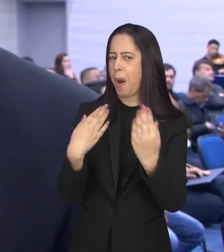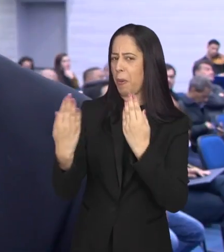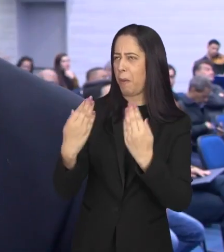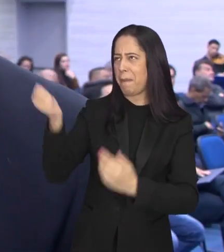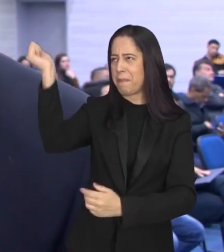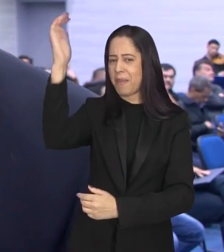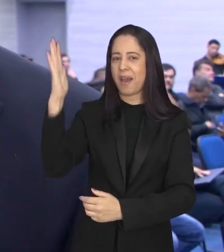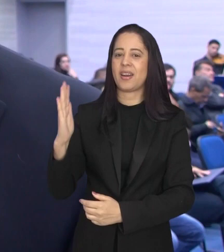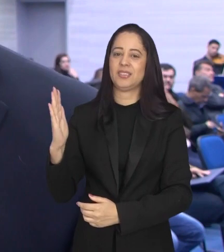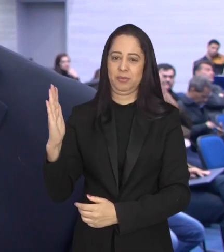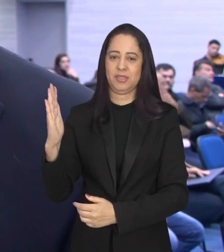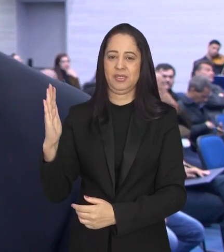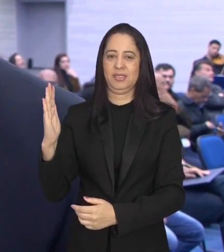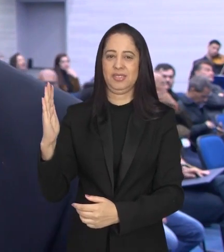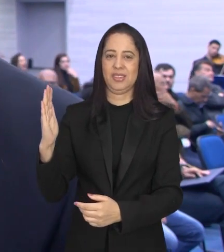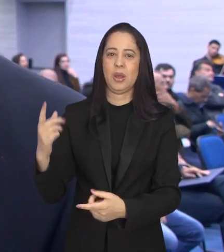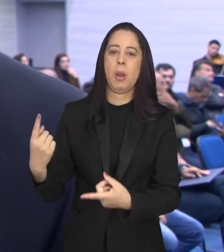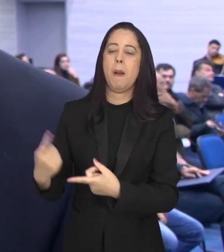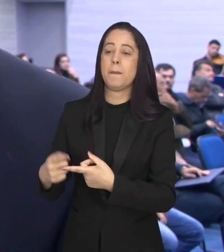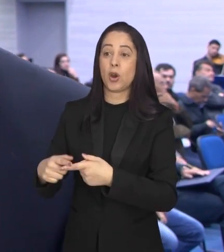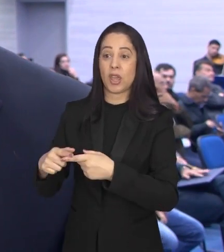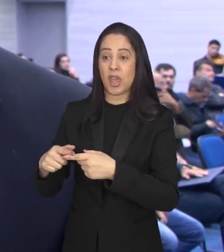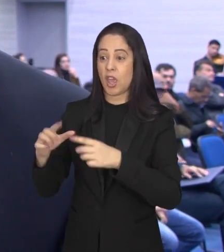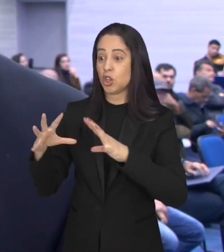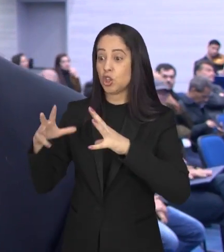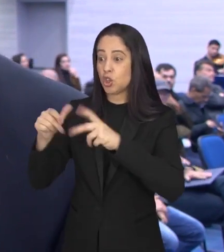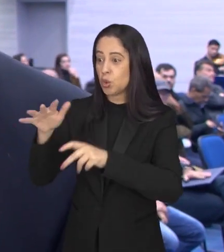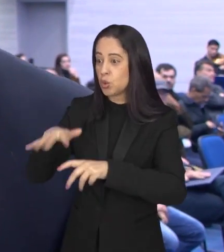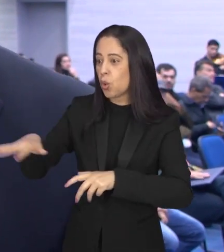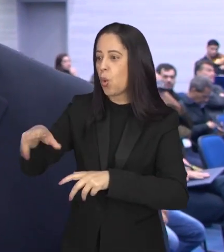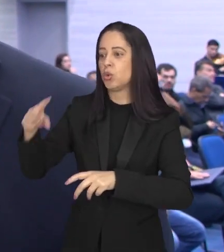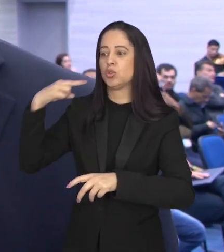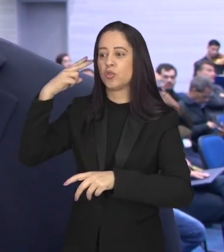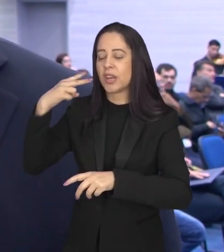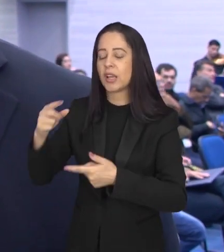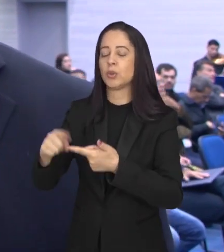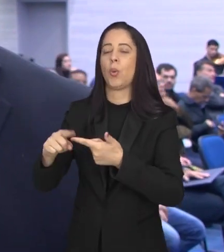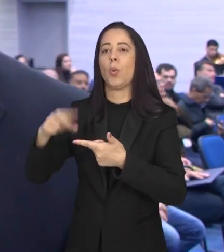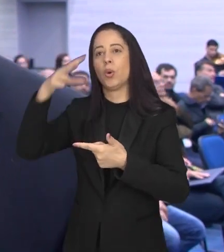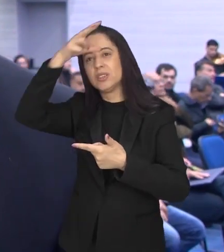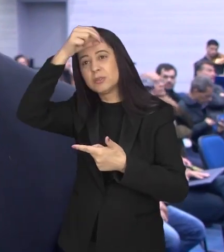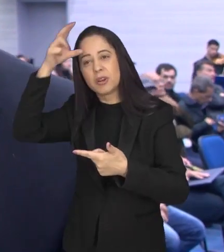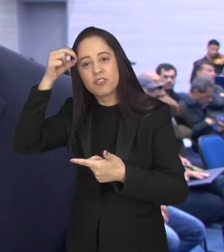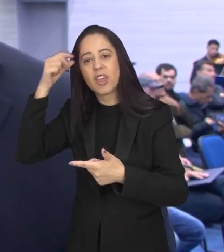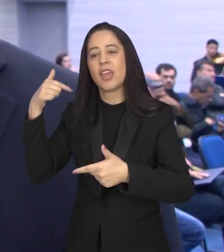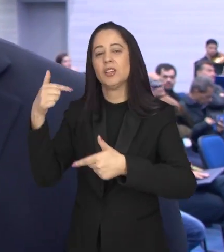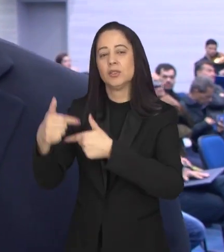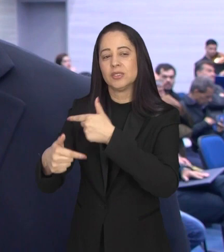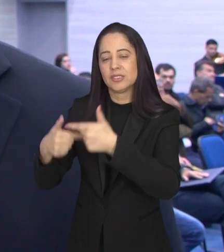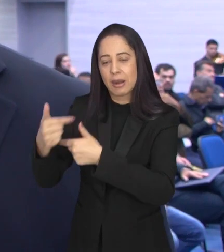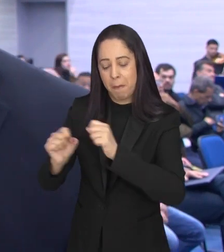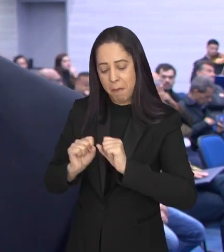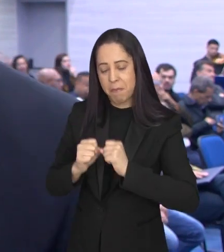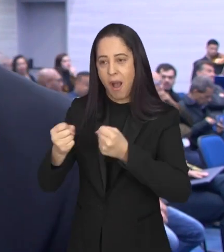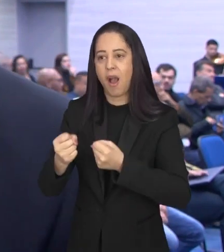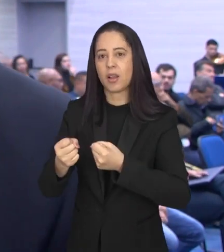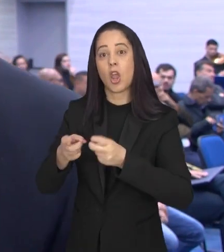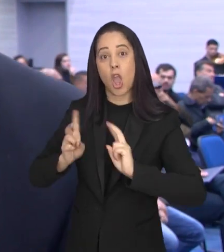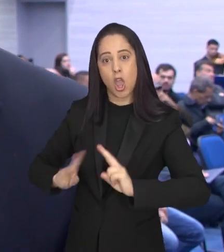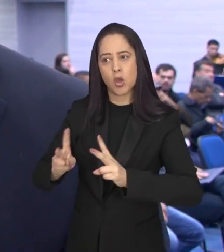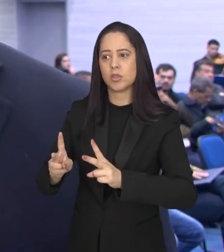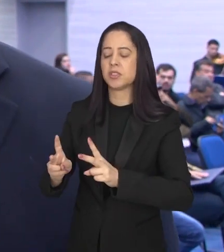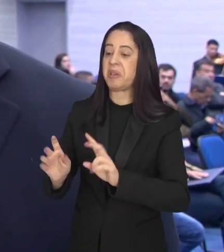uma das melhores cidades do Brasil realmente né? Por tudo que todos os vereadores, o prefeito,